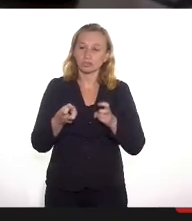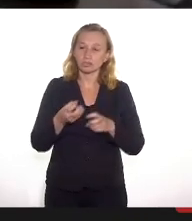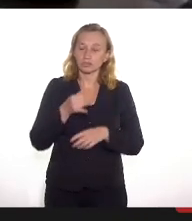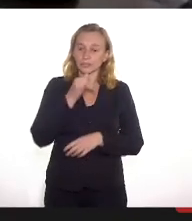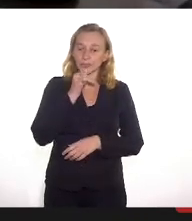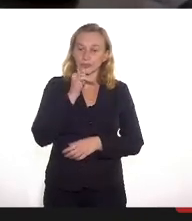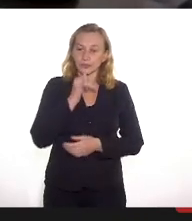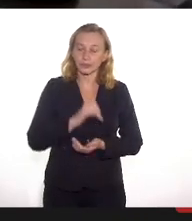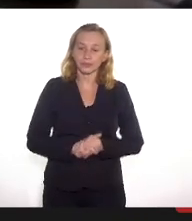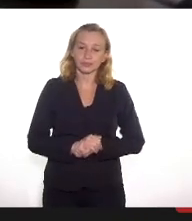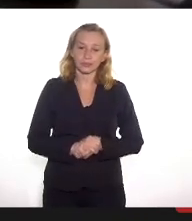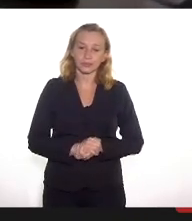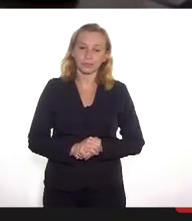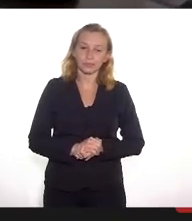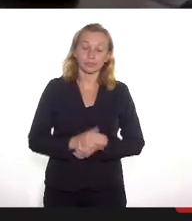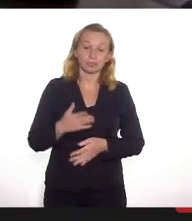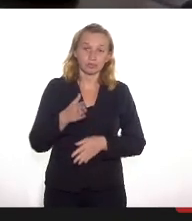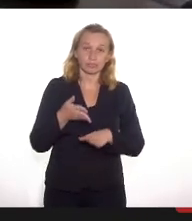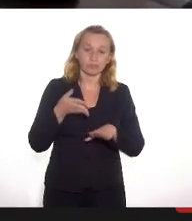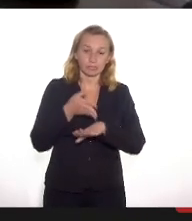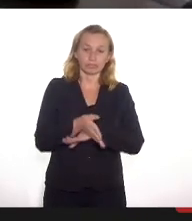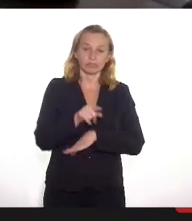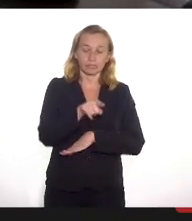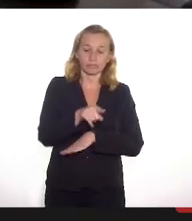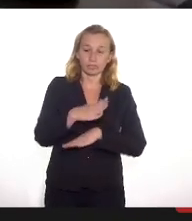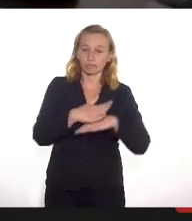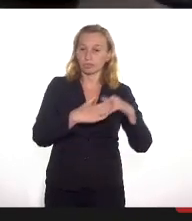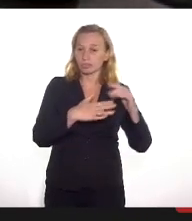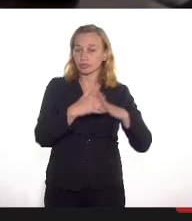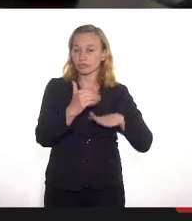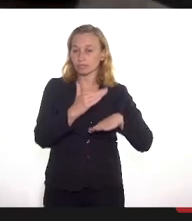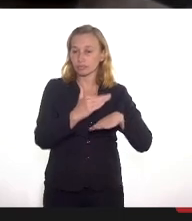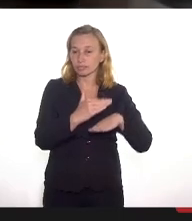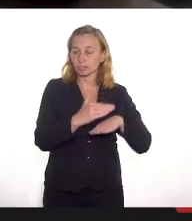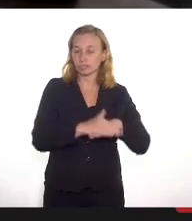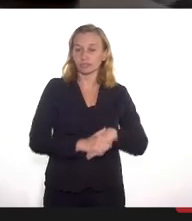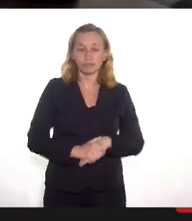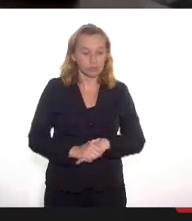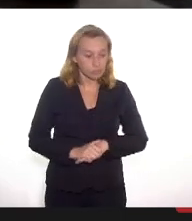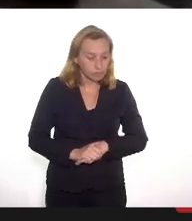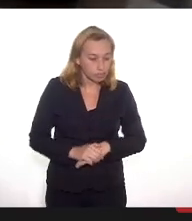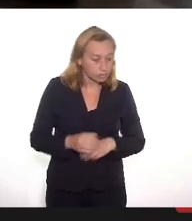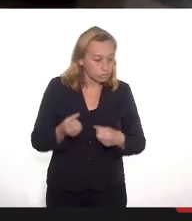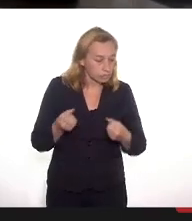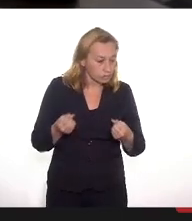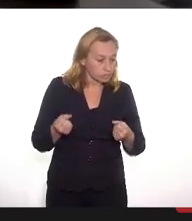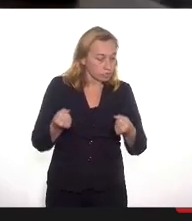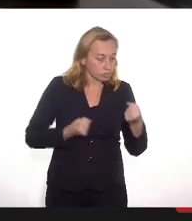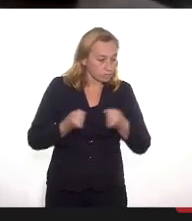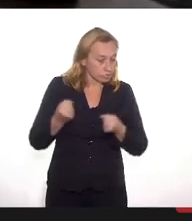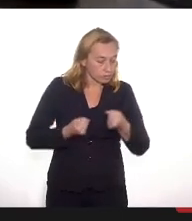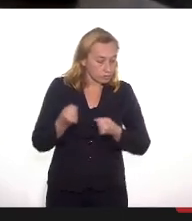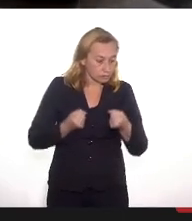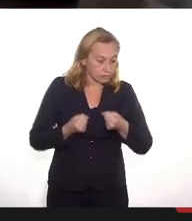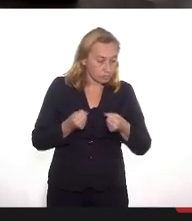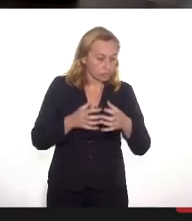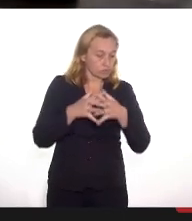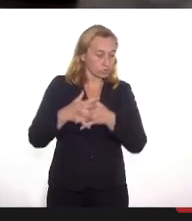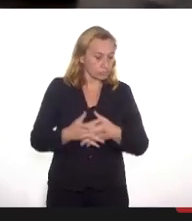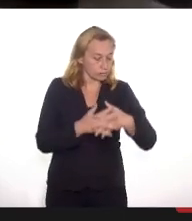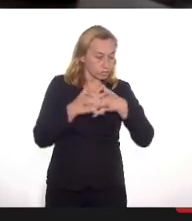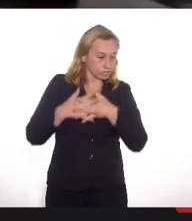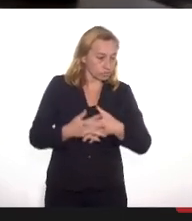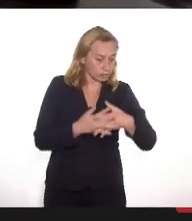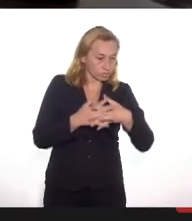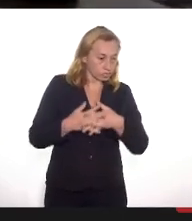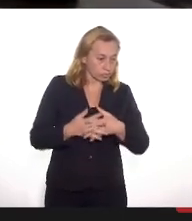por exemplo tipo de qual critério quando você chega lá que profissional de que ele é bom que está melhor por isso aqui coletivo ele leva a pronúncia disso daquilo